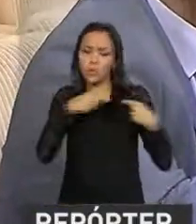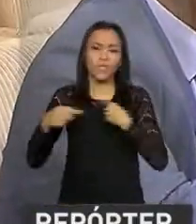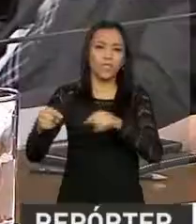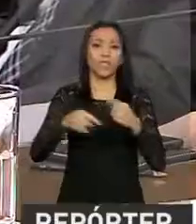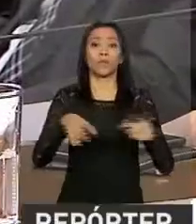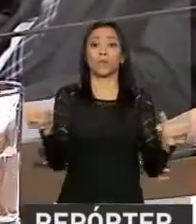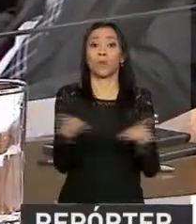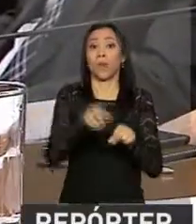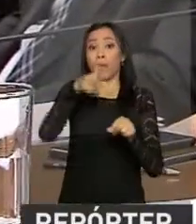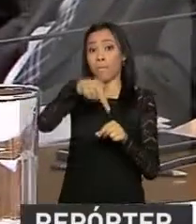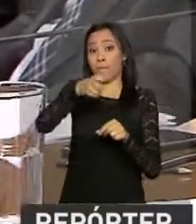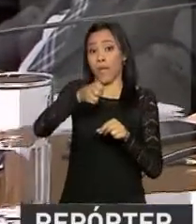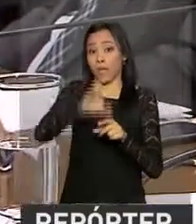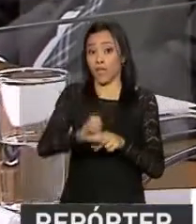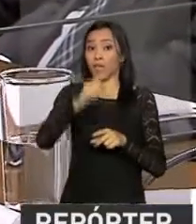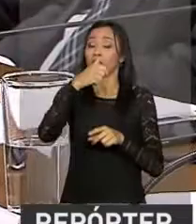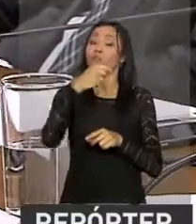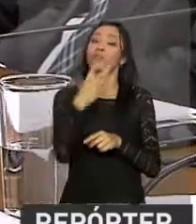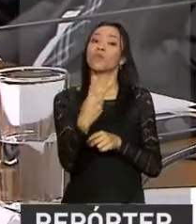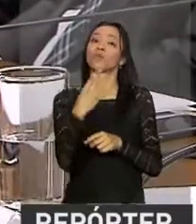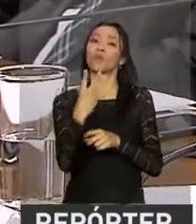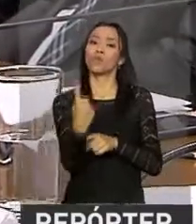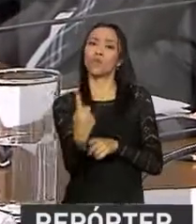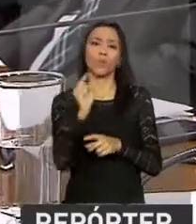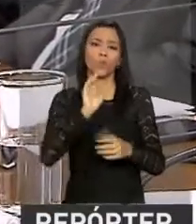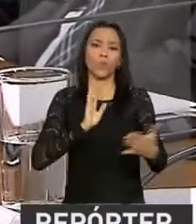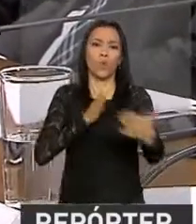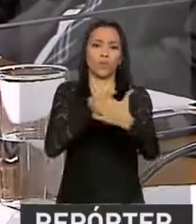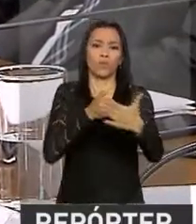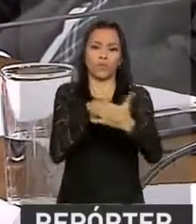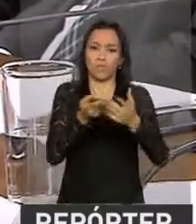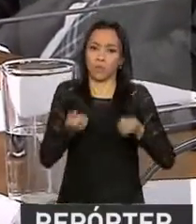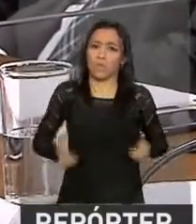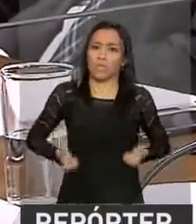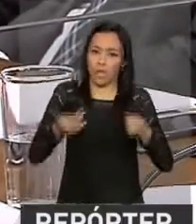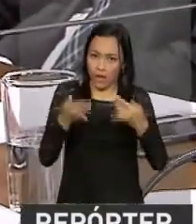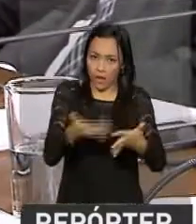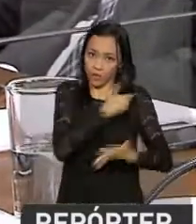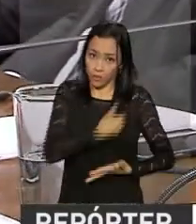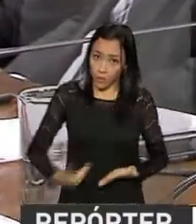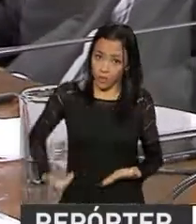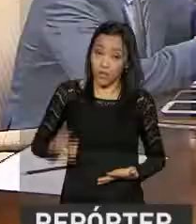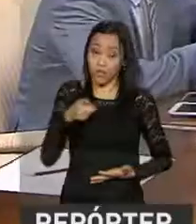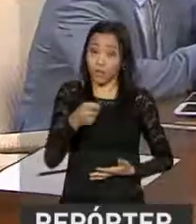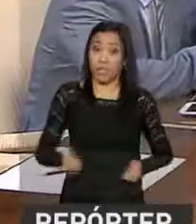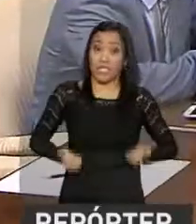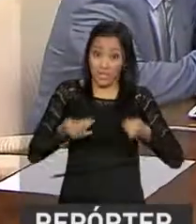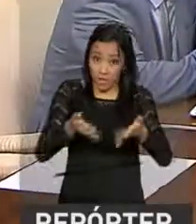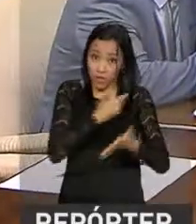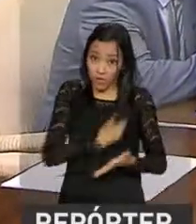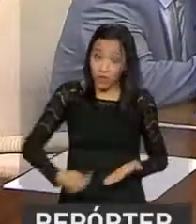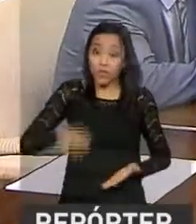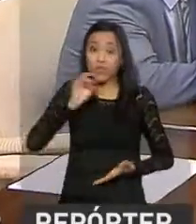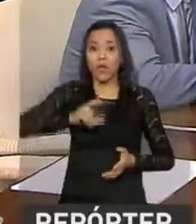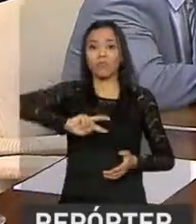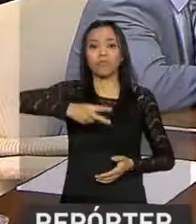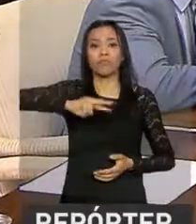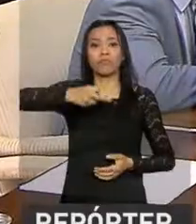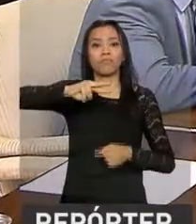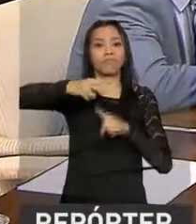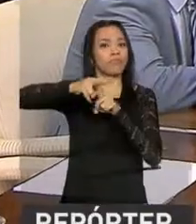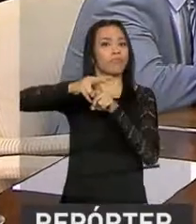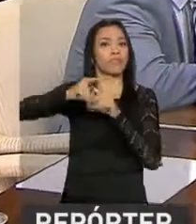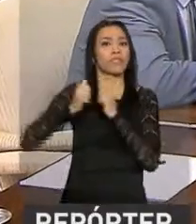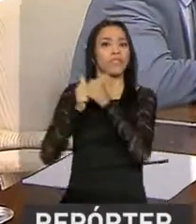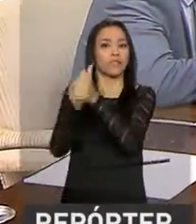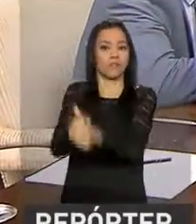24 1 que coloca um teto para o aumento dos gastos de acordo com a proposta as despesas do governo só poderão crescer na mesma medida